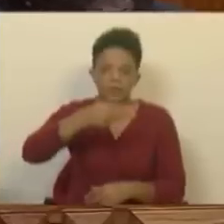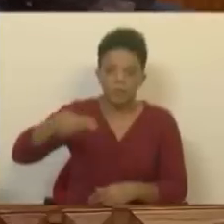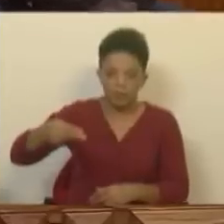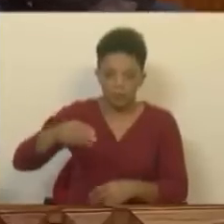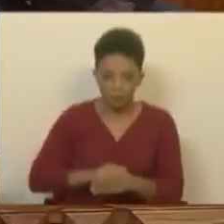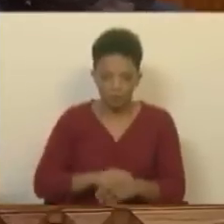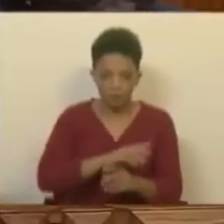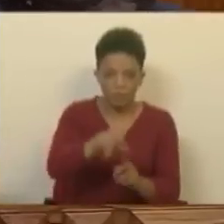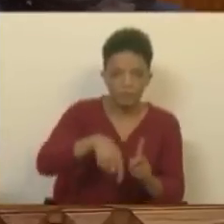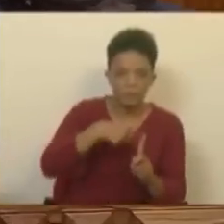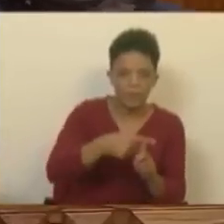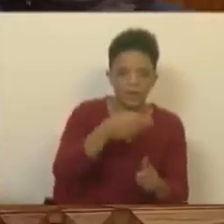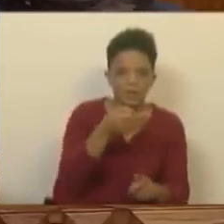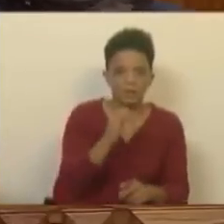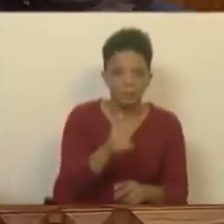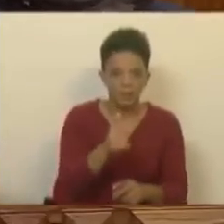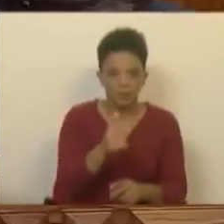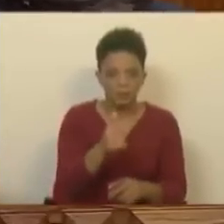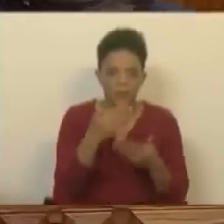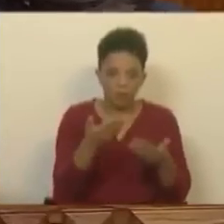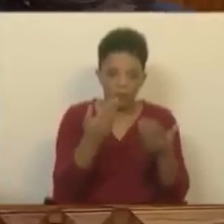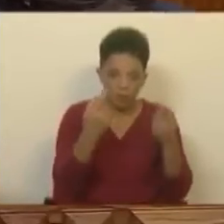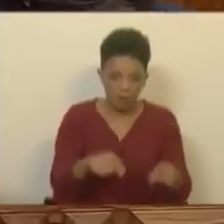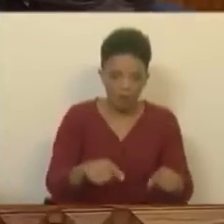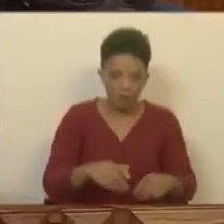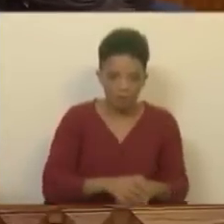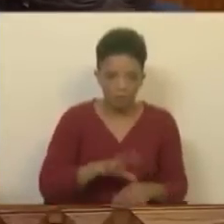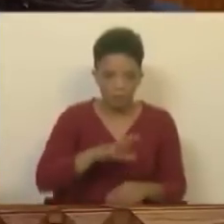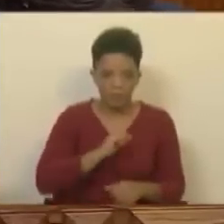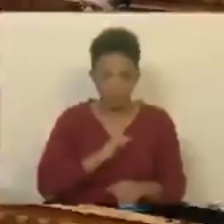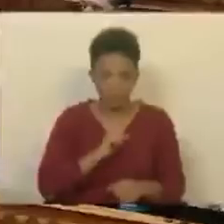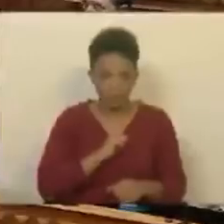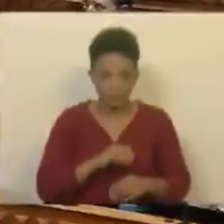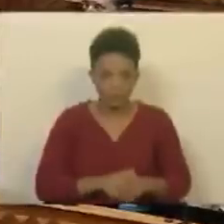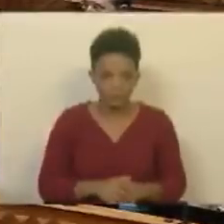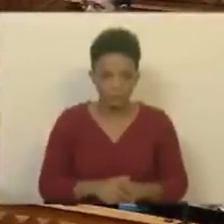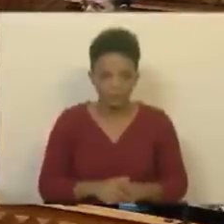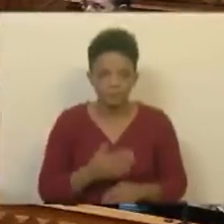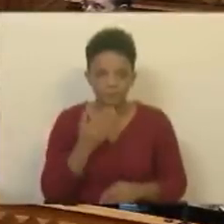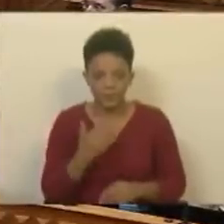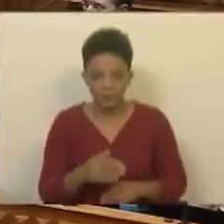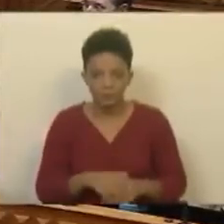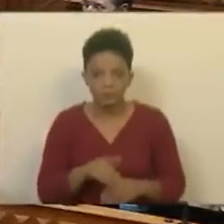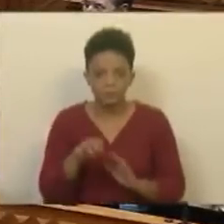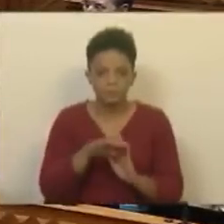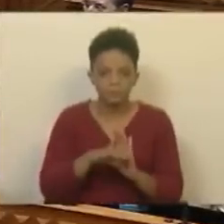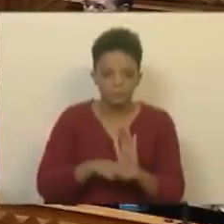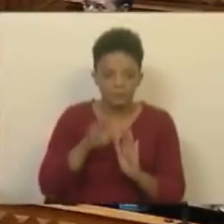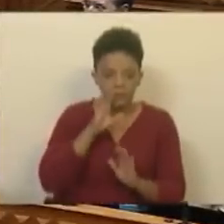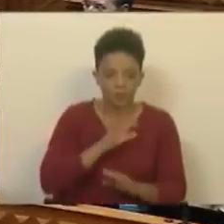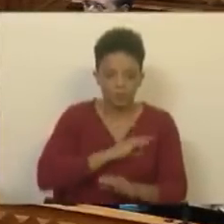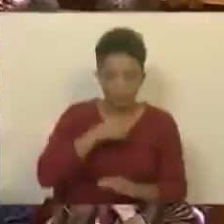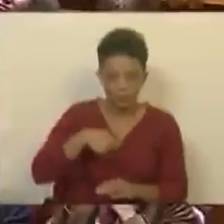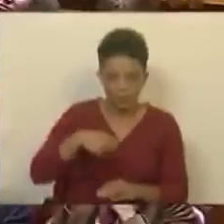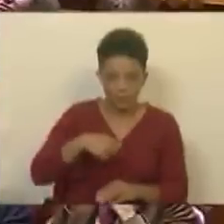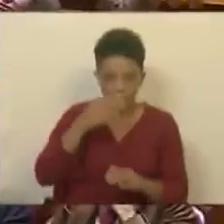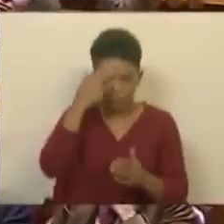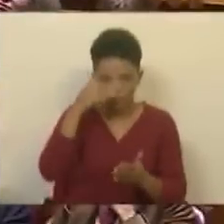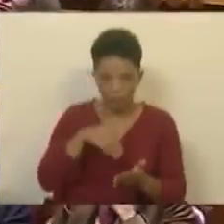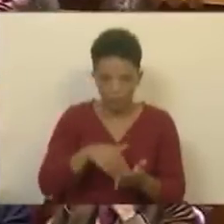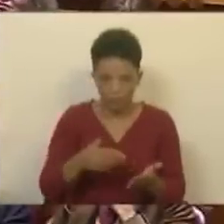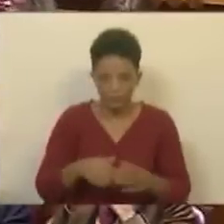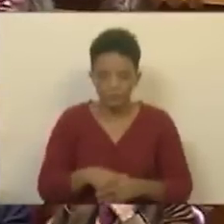A somar ao vivo que já neste momento nós temos no nosso país obrigado Este é um programa senhor presidente para concluir